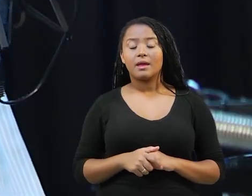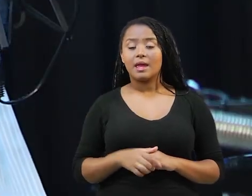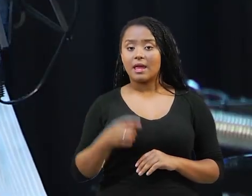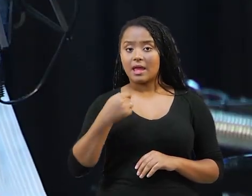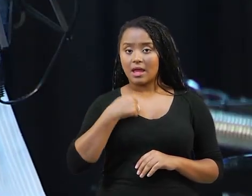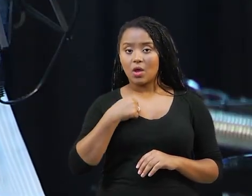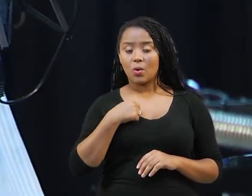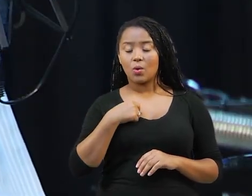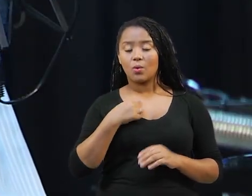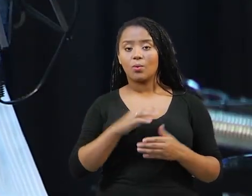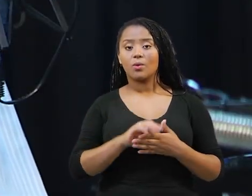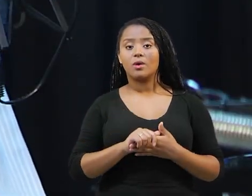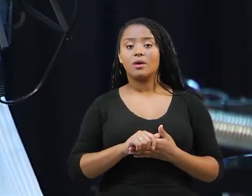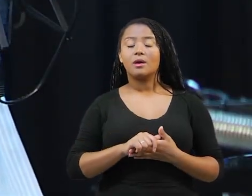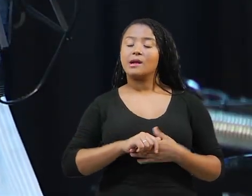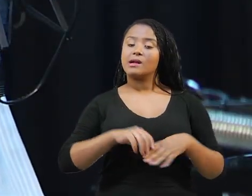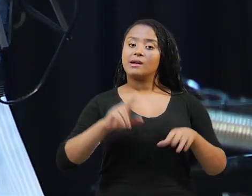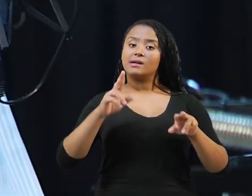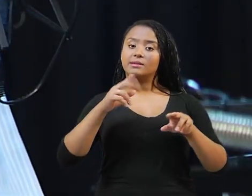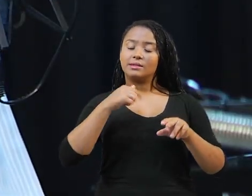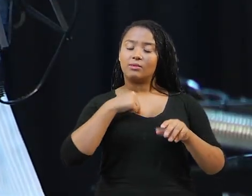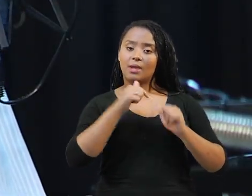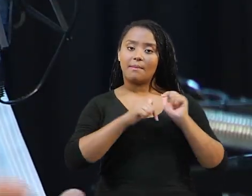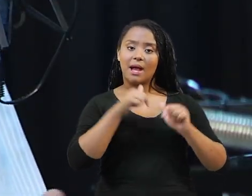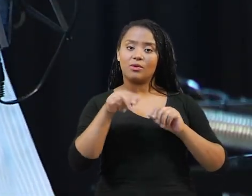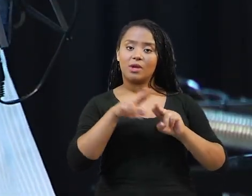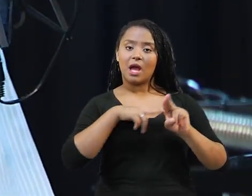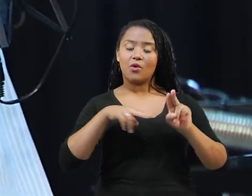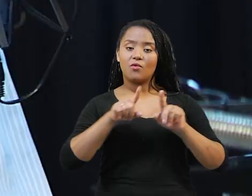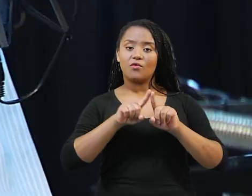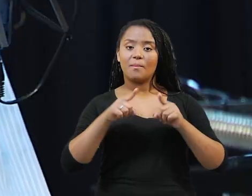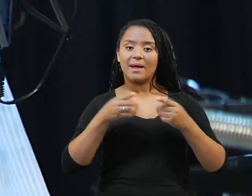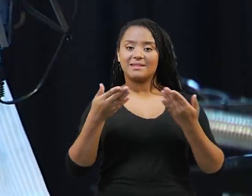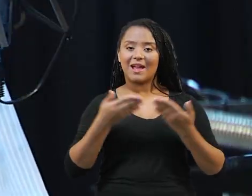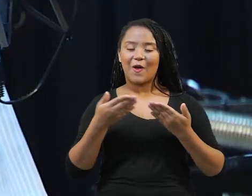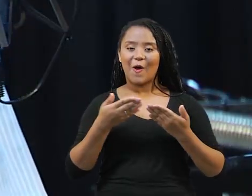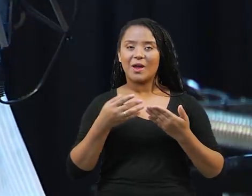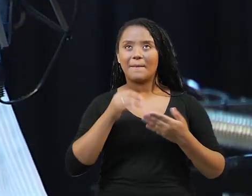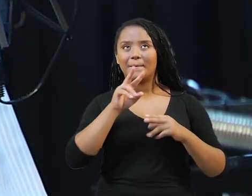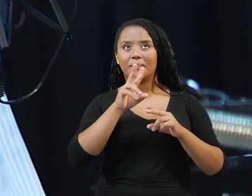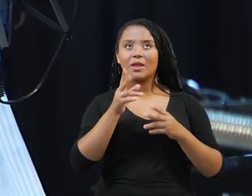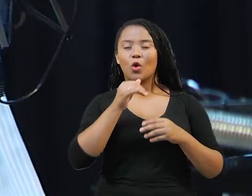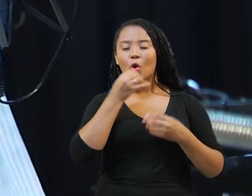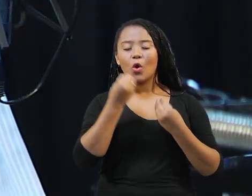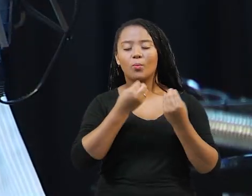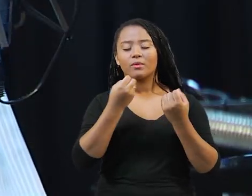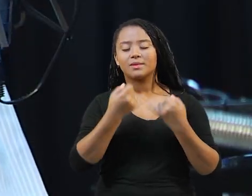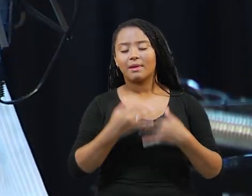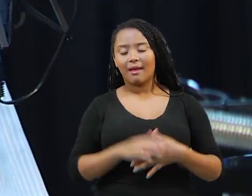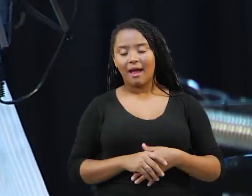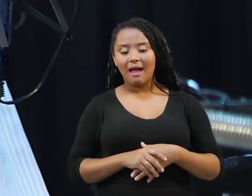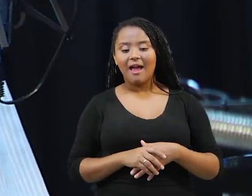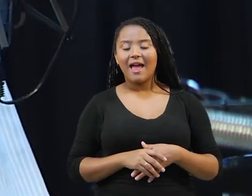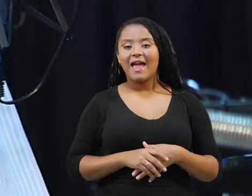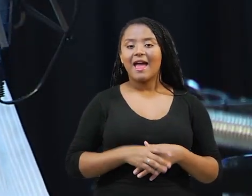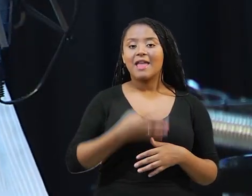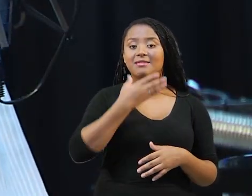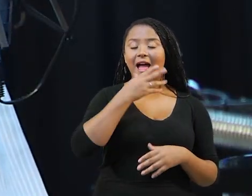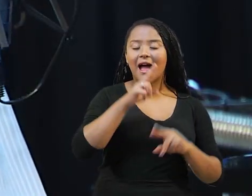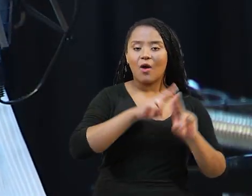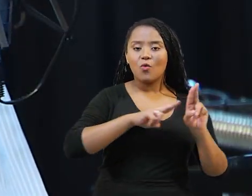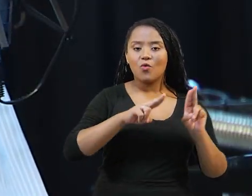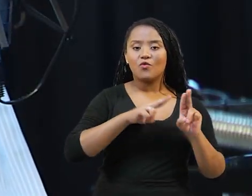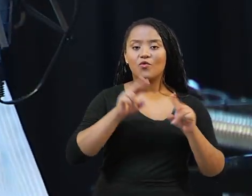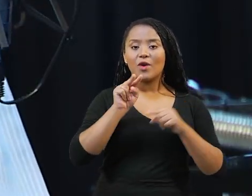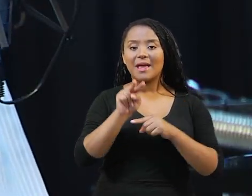empresa para administrar o hospital. Então, eu sou UFO, mas nesse momento eu estou cedido para a EBSER. E aí tem